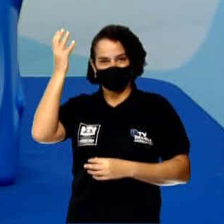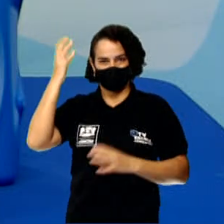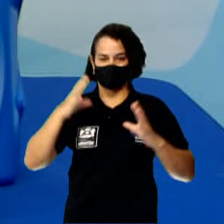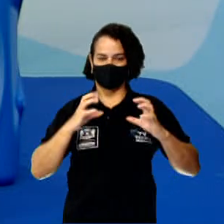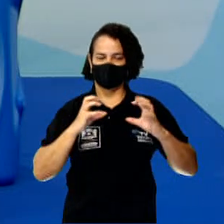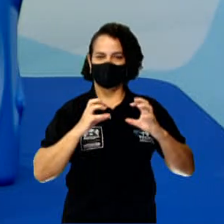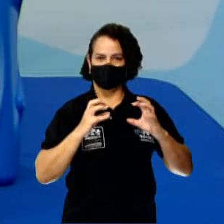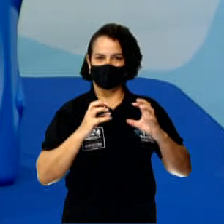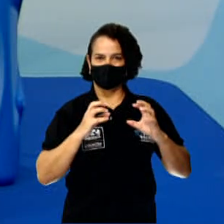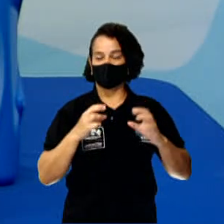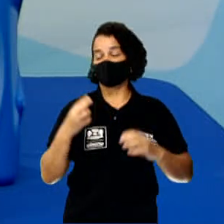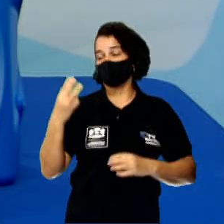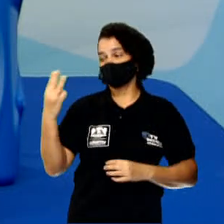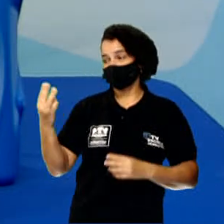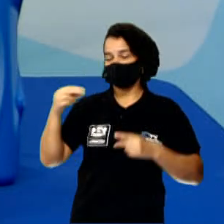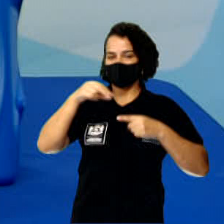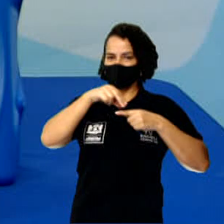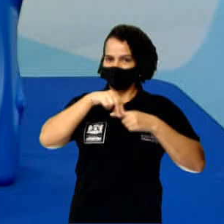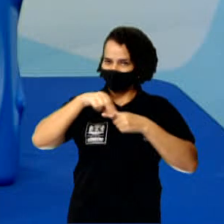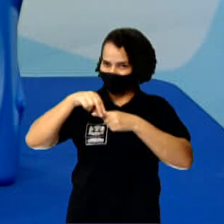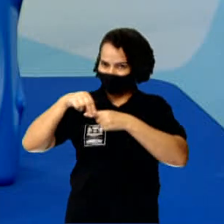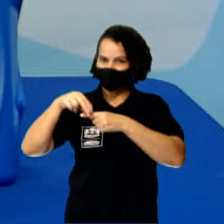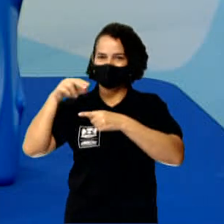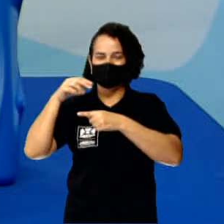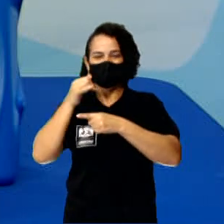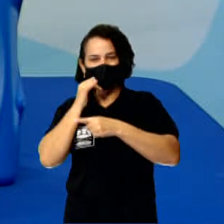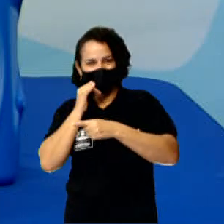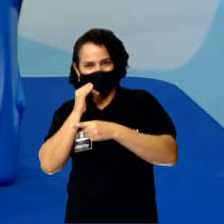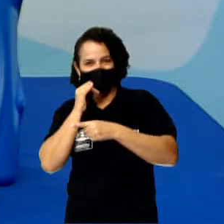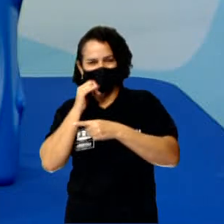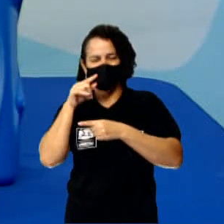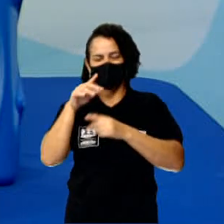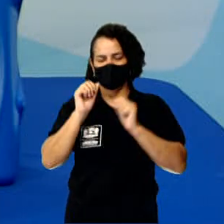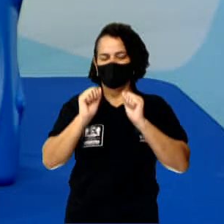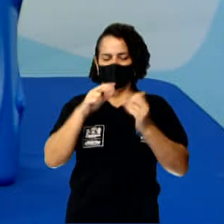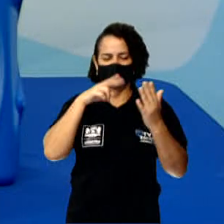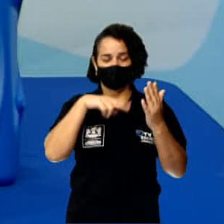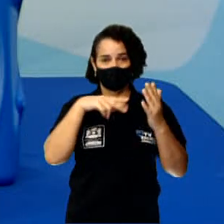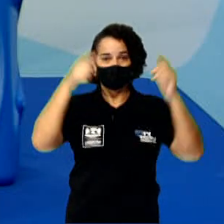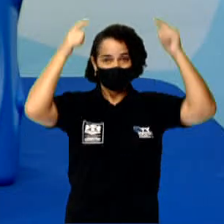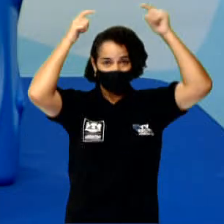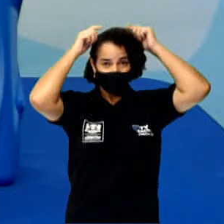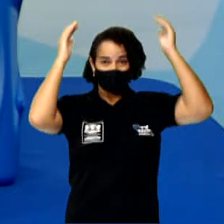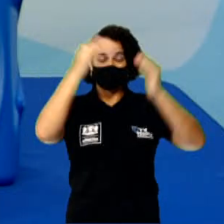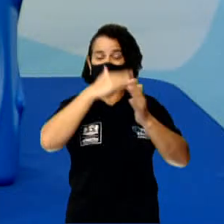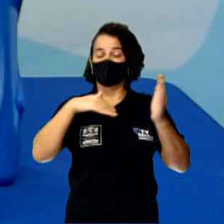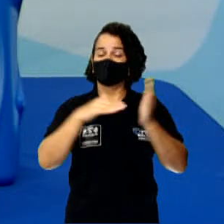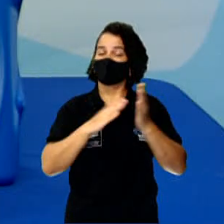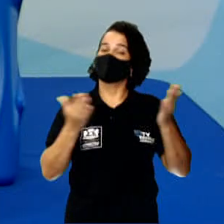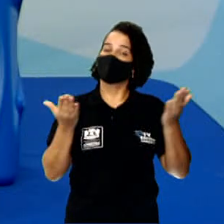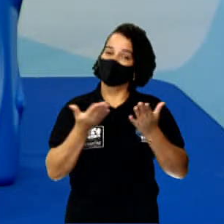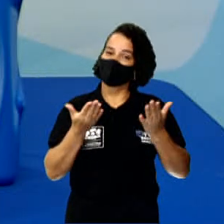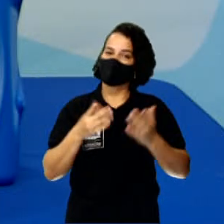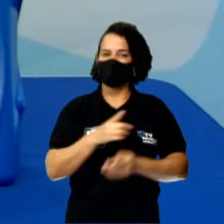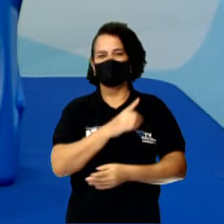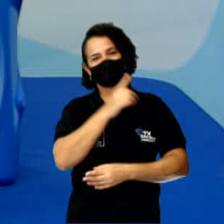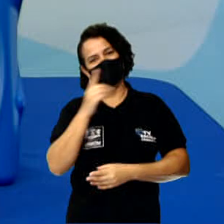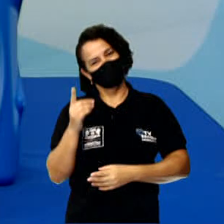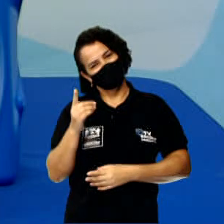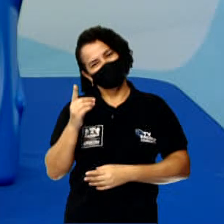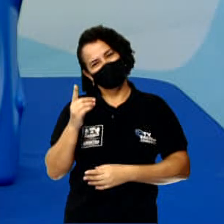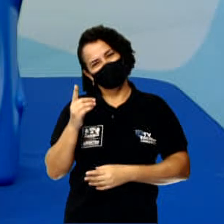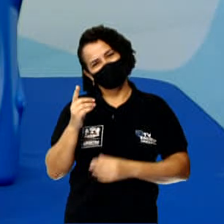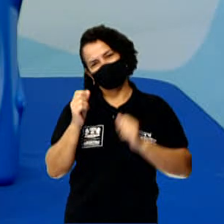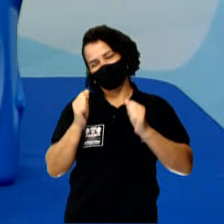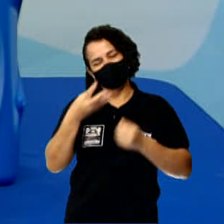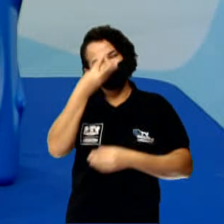estão aqui neste cordel que você um dia pode ler. E a rainha, até hoje, desse dia, nunca mais